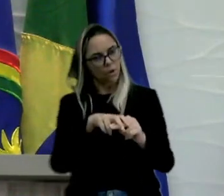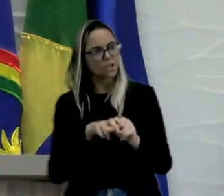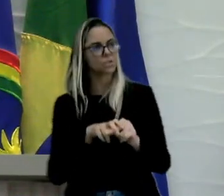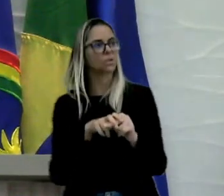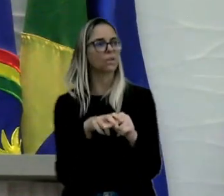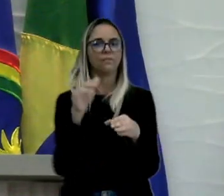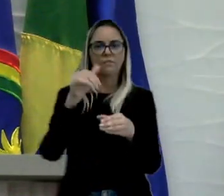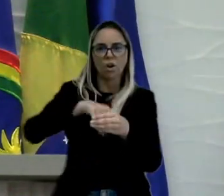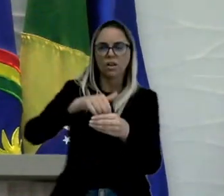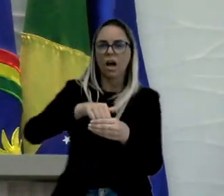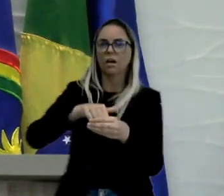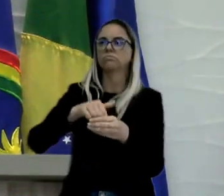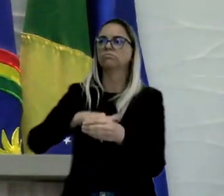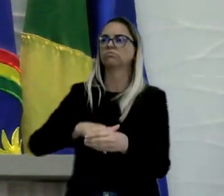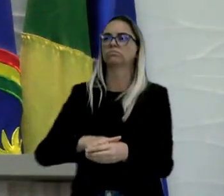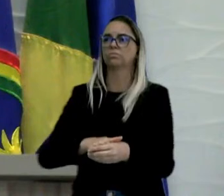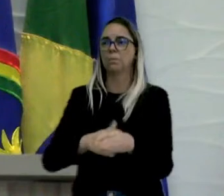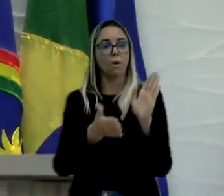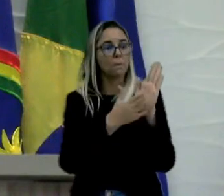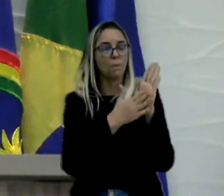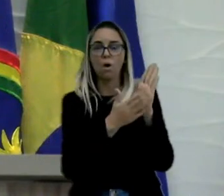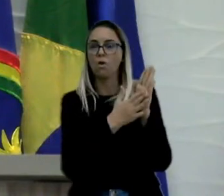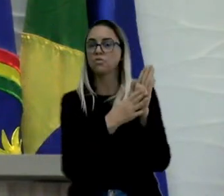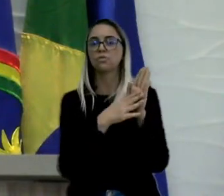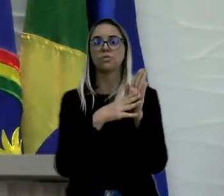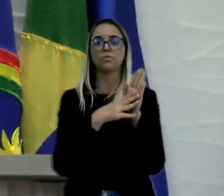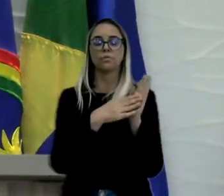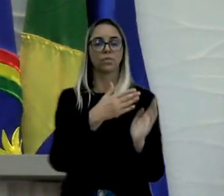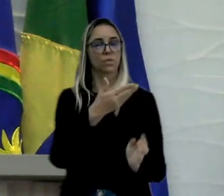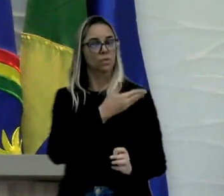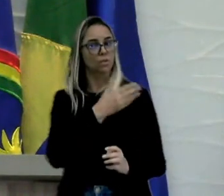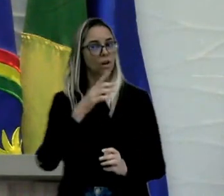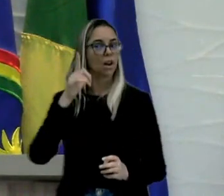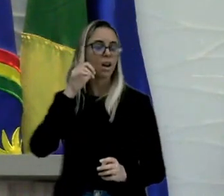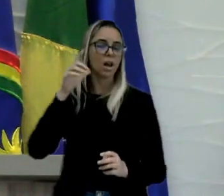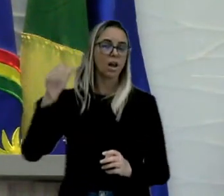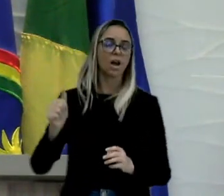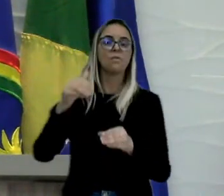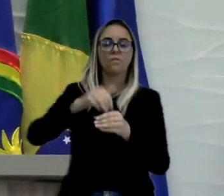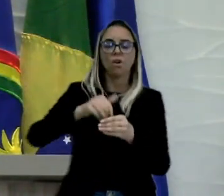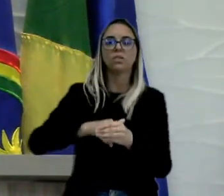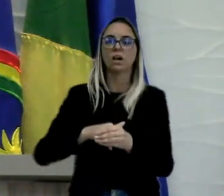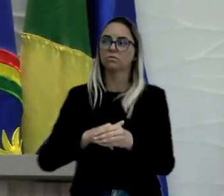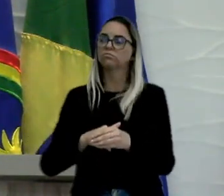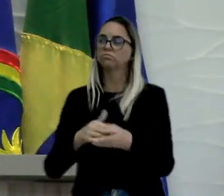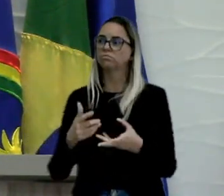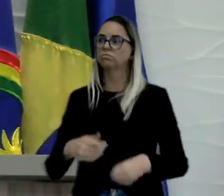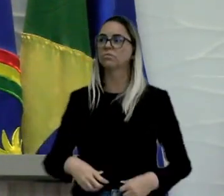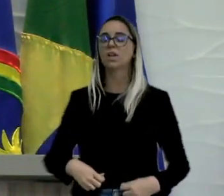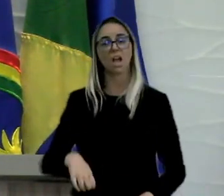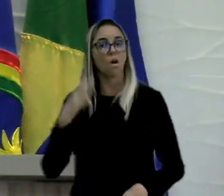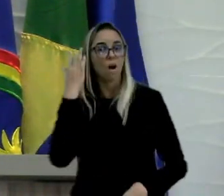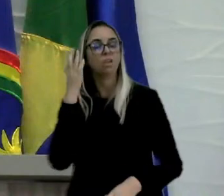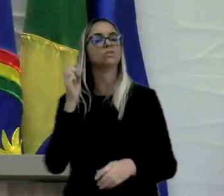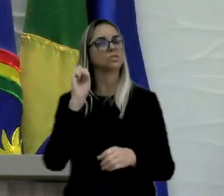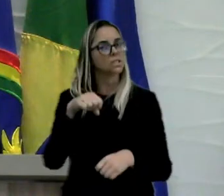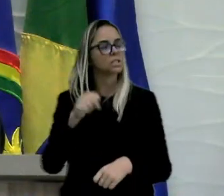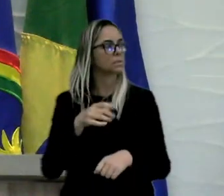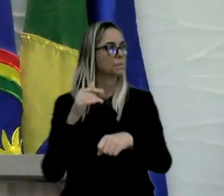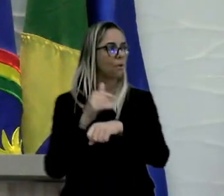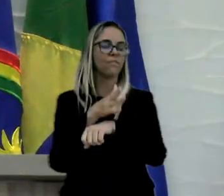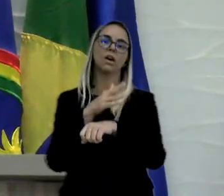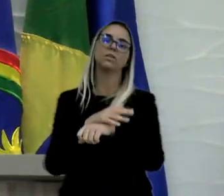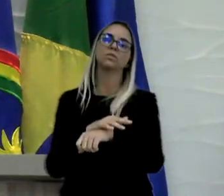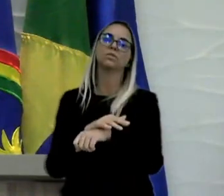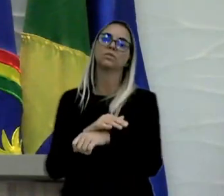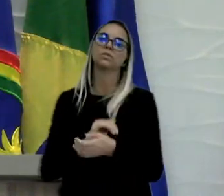tá sendo votado tá sendo proposto pelo vereador colega Vereador Léo e vai ser votada aprovada com certeza vai ser aprovado e e